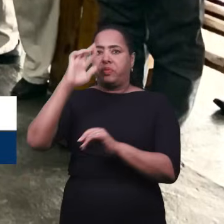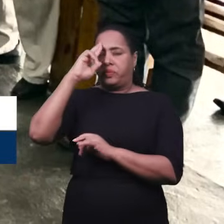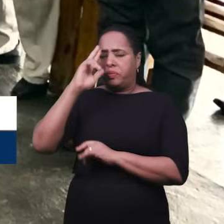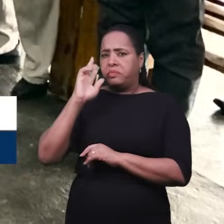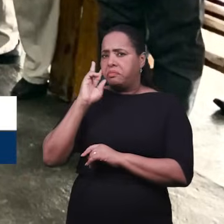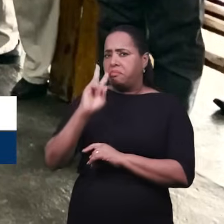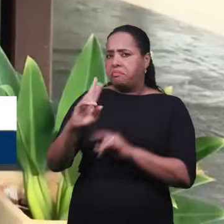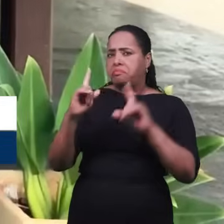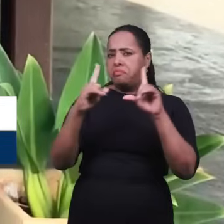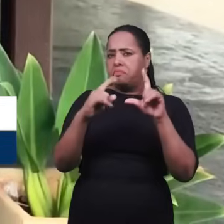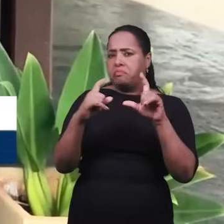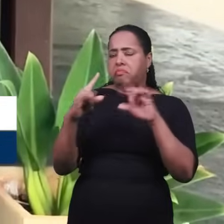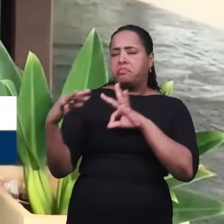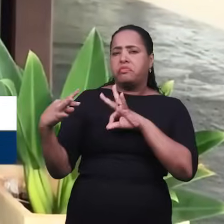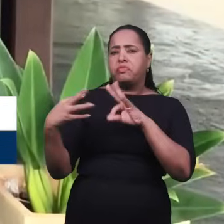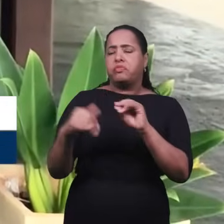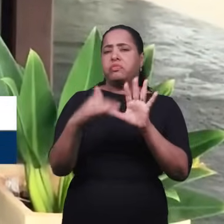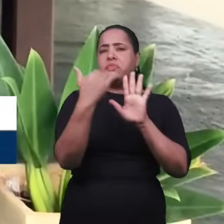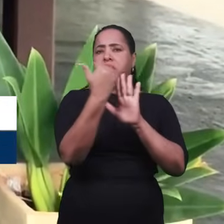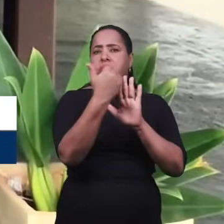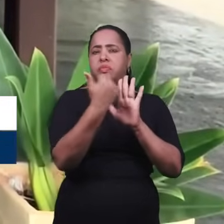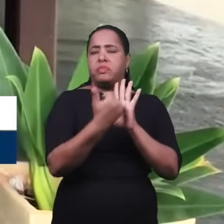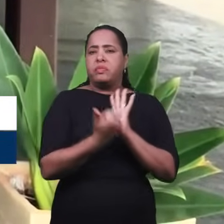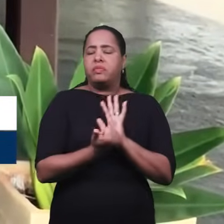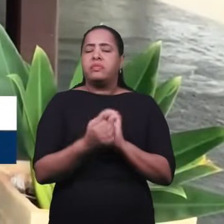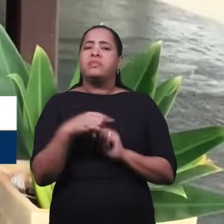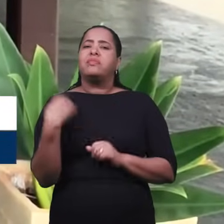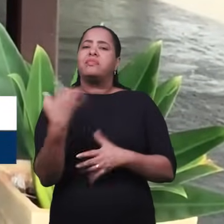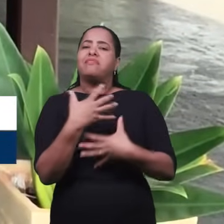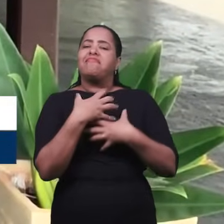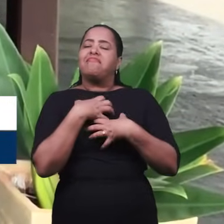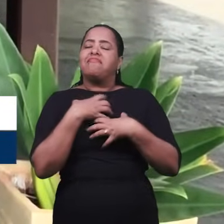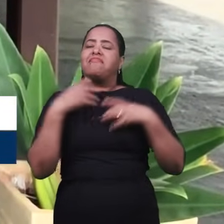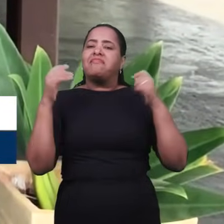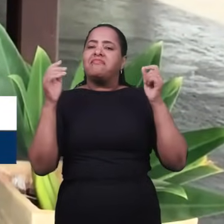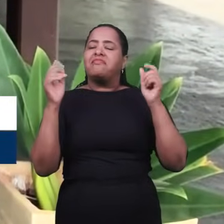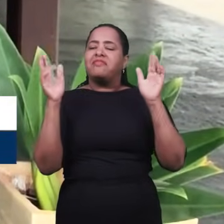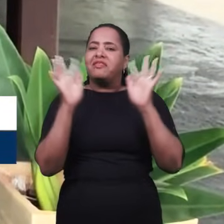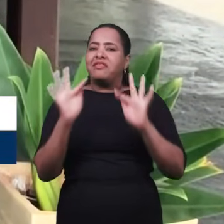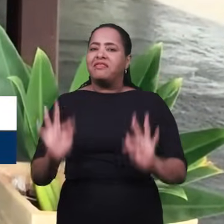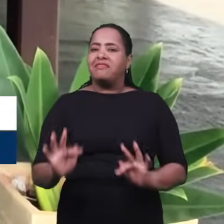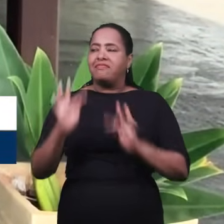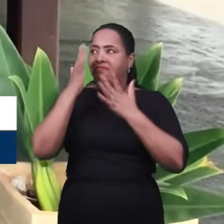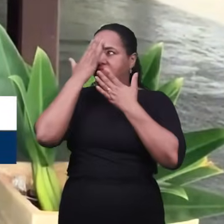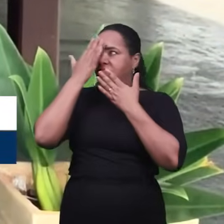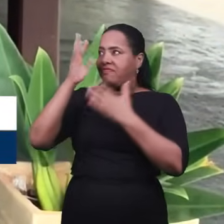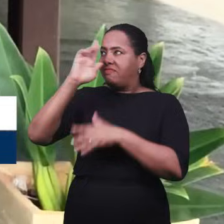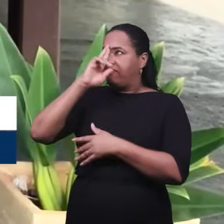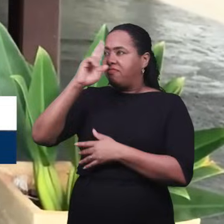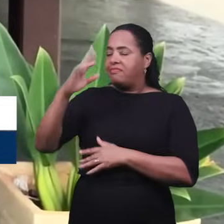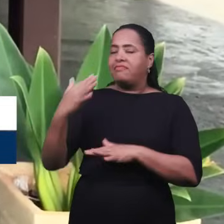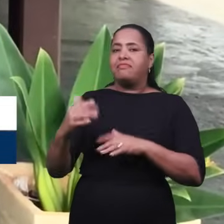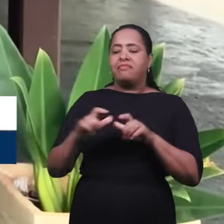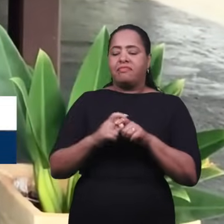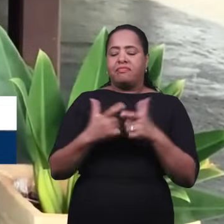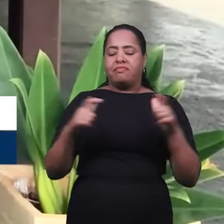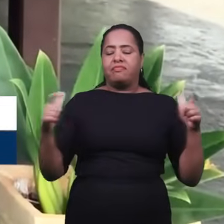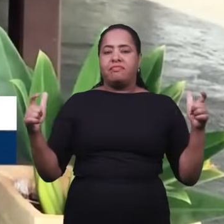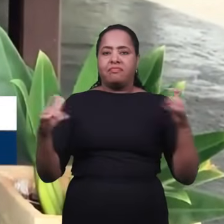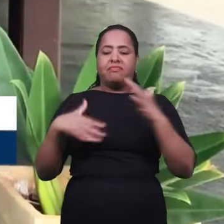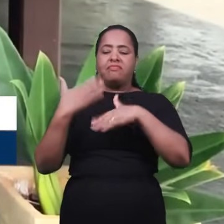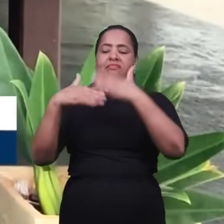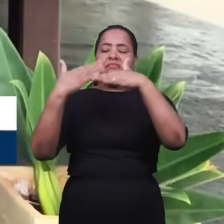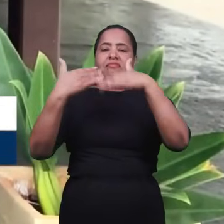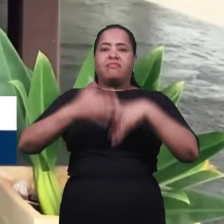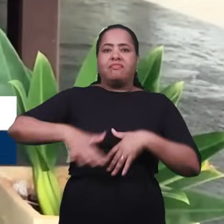ver as fotos de todos esses eventos. Então nós estamos muito felizes, gratos ao Senhor pelo crescimento